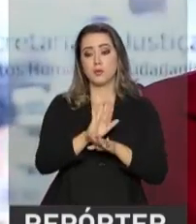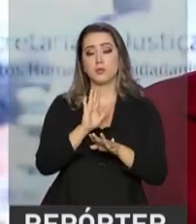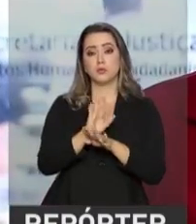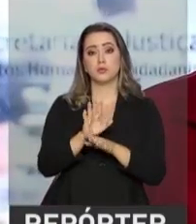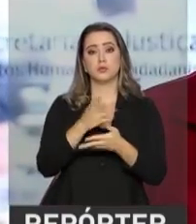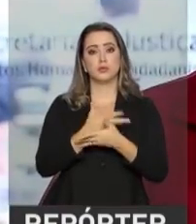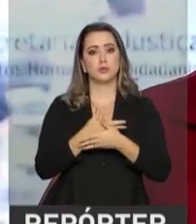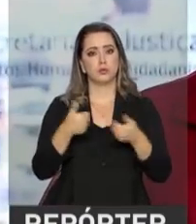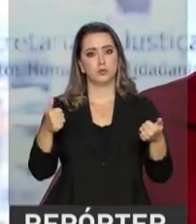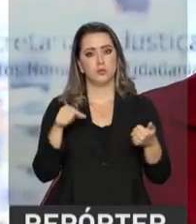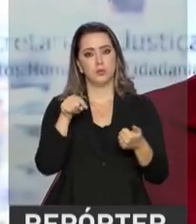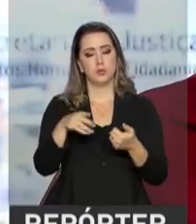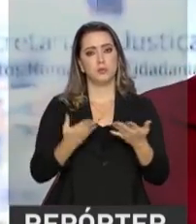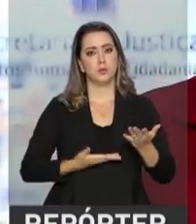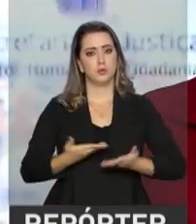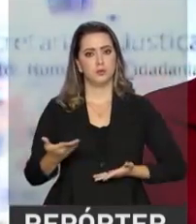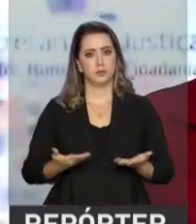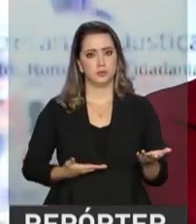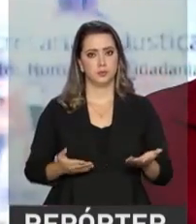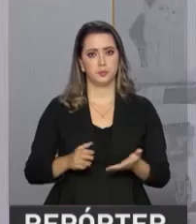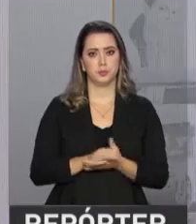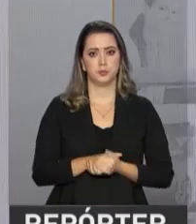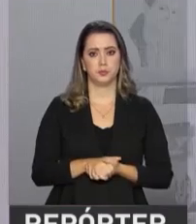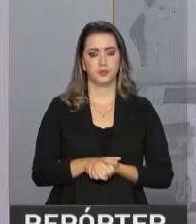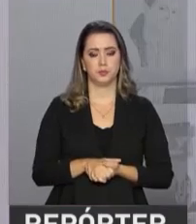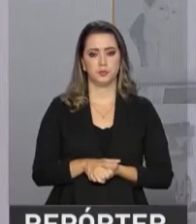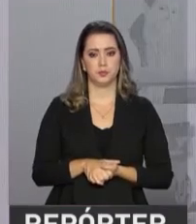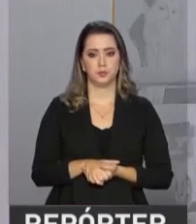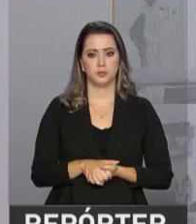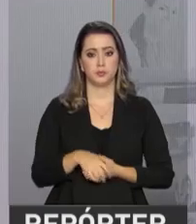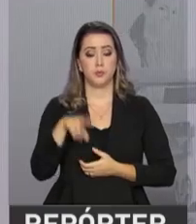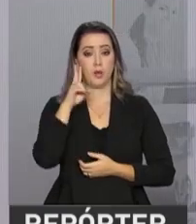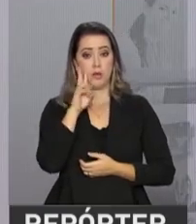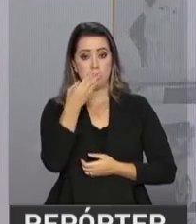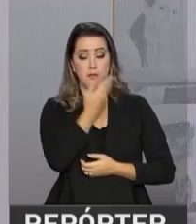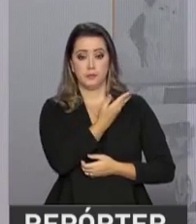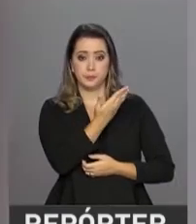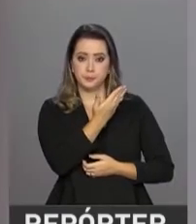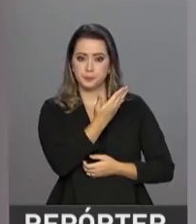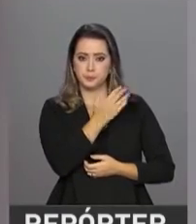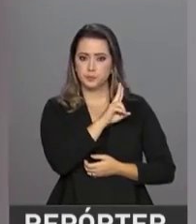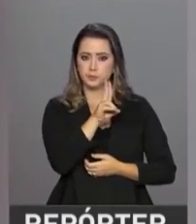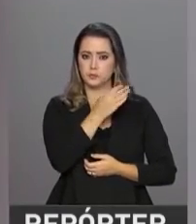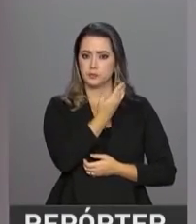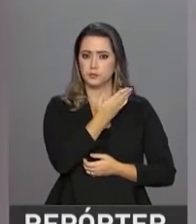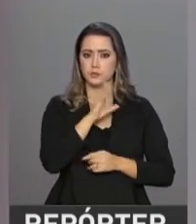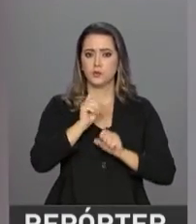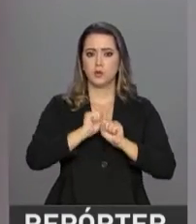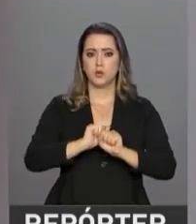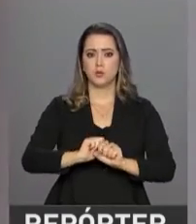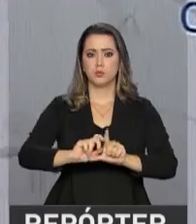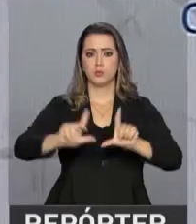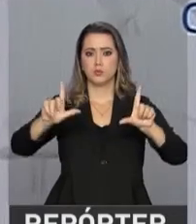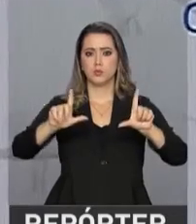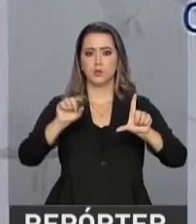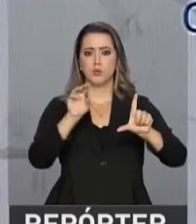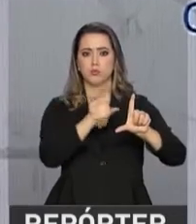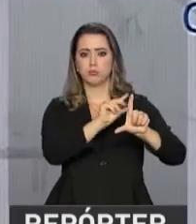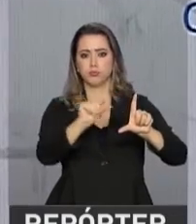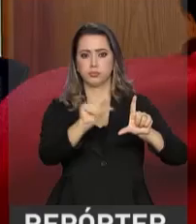para a melhoria da prestação de serviços a ferramenta na internet é o formulário online